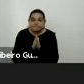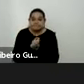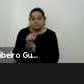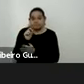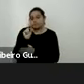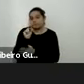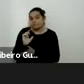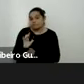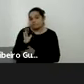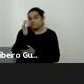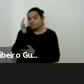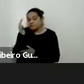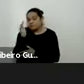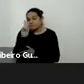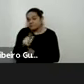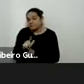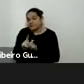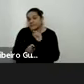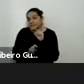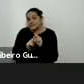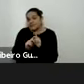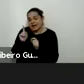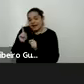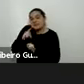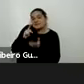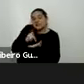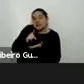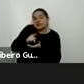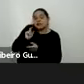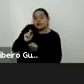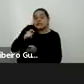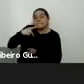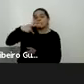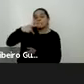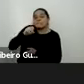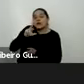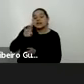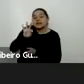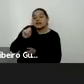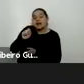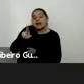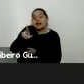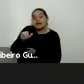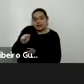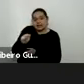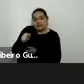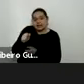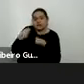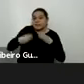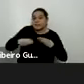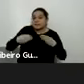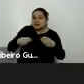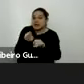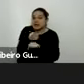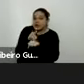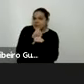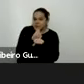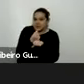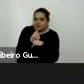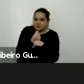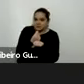essa é uma portaria da Secretaria Especial do Trabalho e do Ministério da Economia, assinada pelo secretário